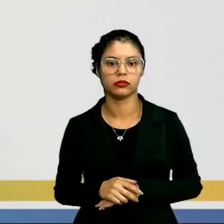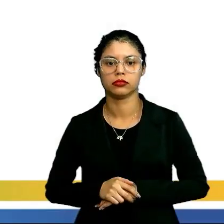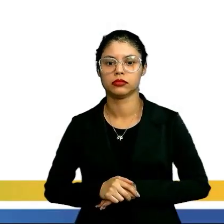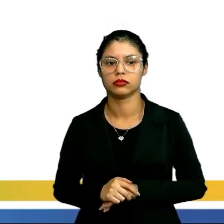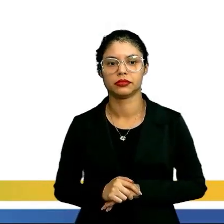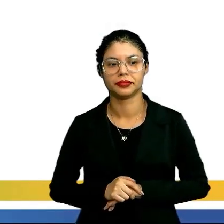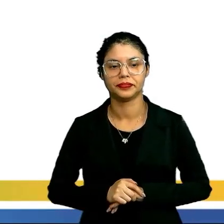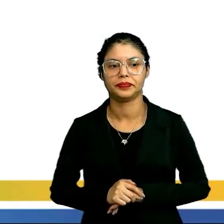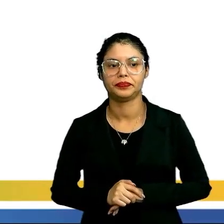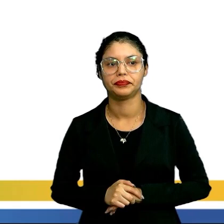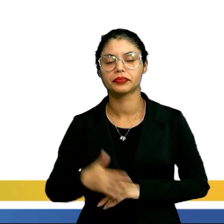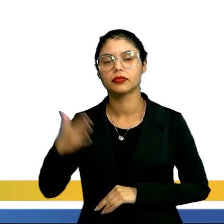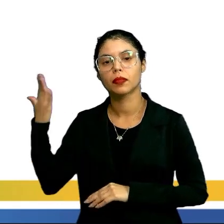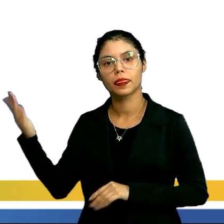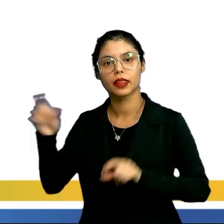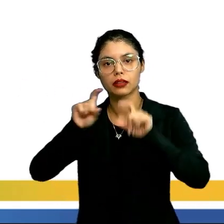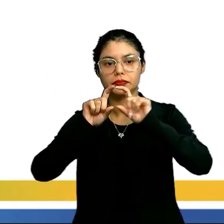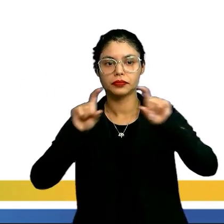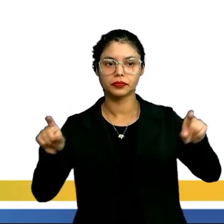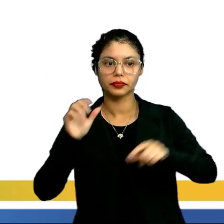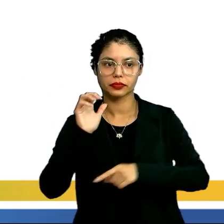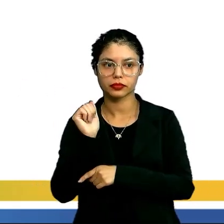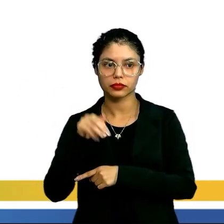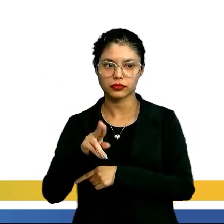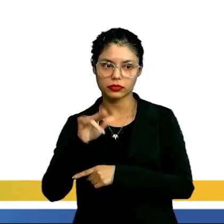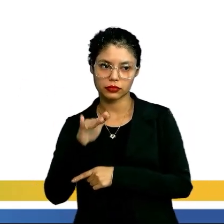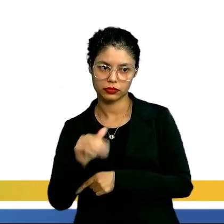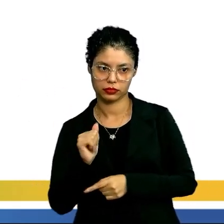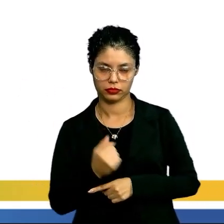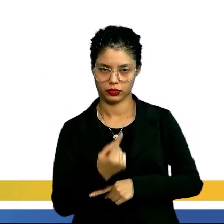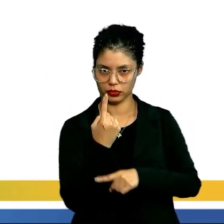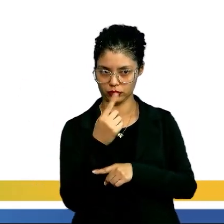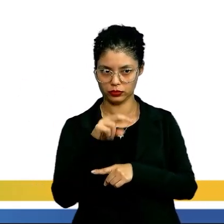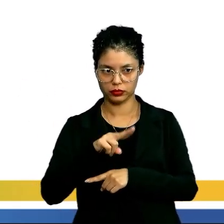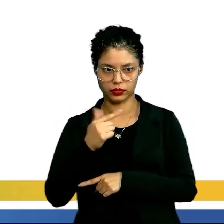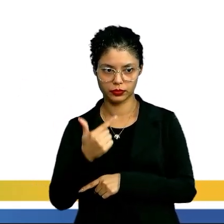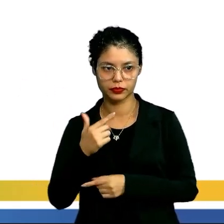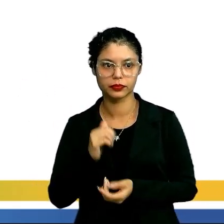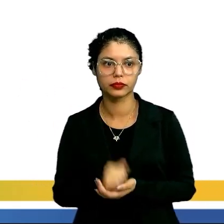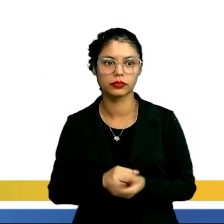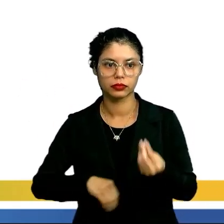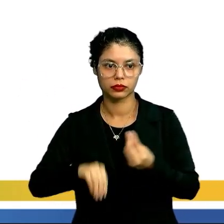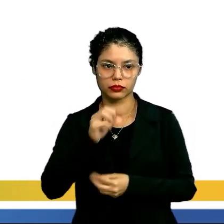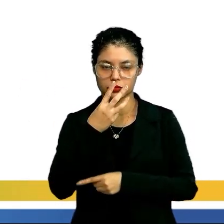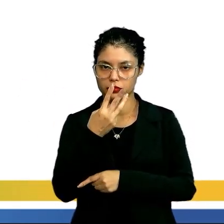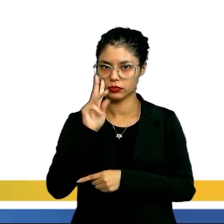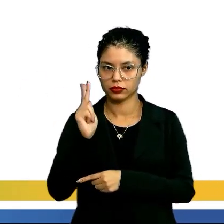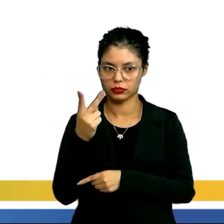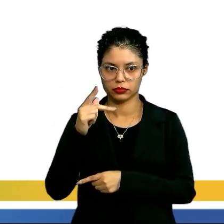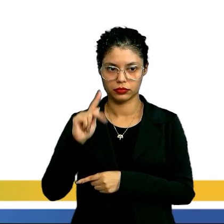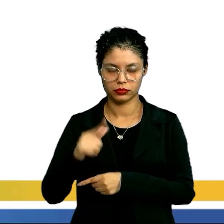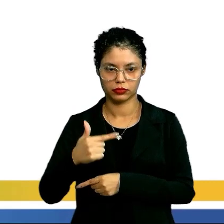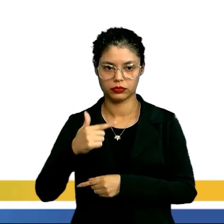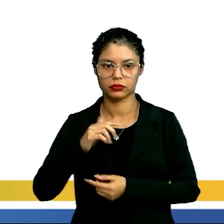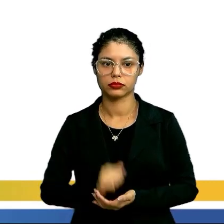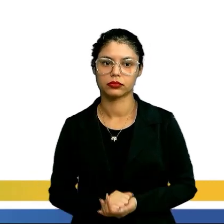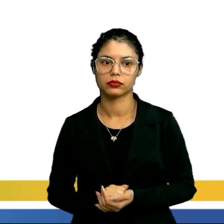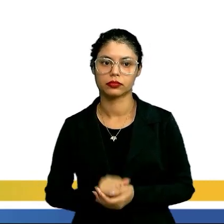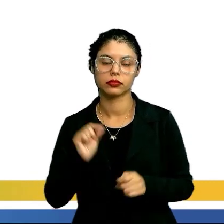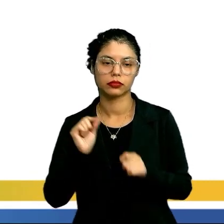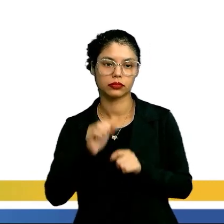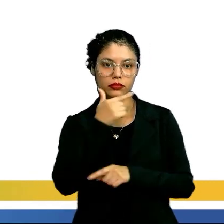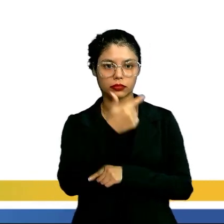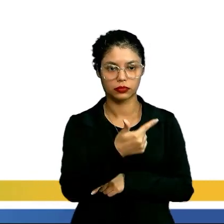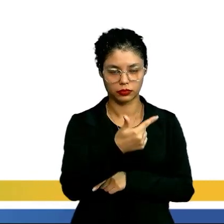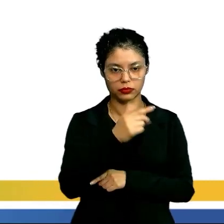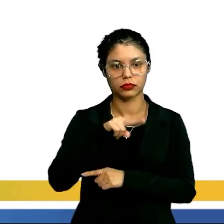na tela. Eu tenho aí a formação da amônia, onde eu tenho 1 mol de gás nitrogênio reagindo com 3 mols de gás hidrogênio, formando